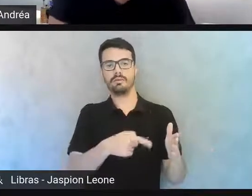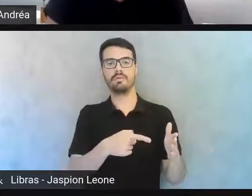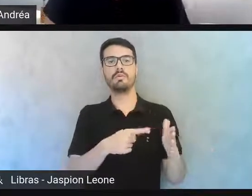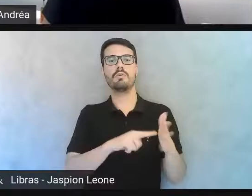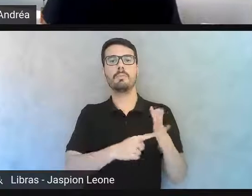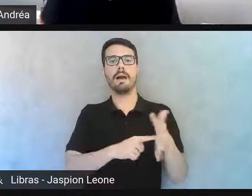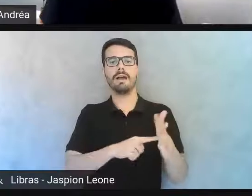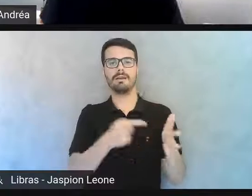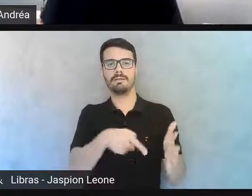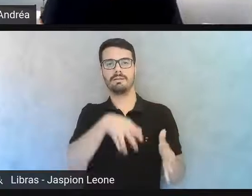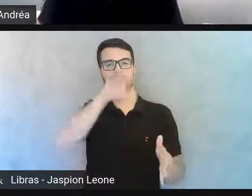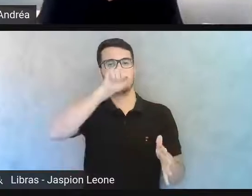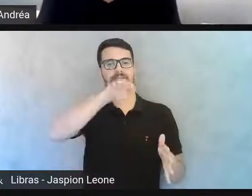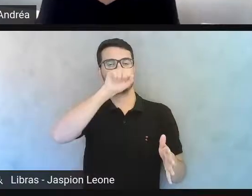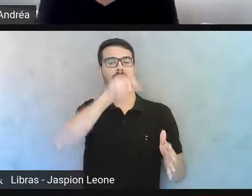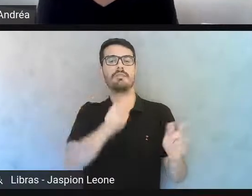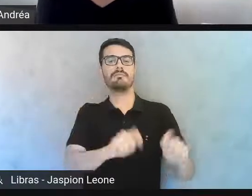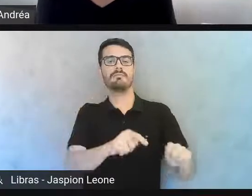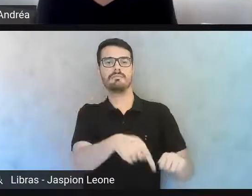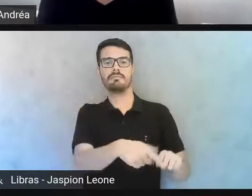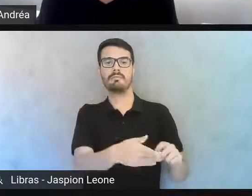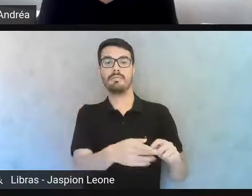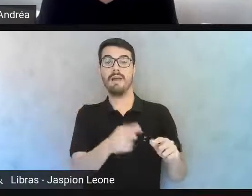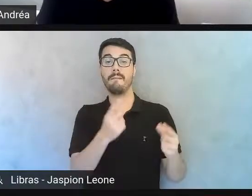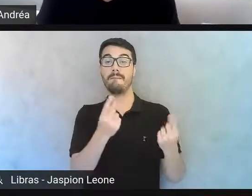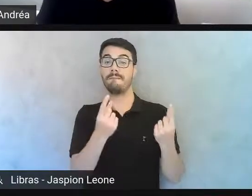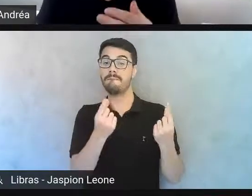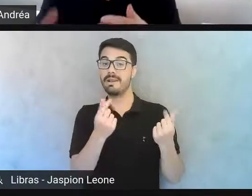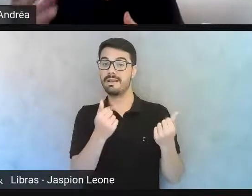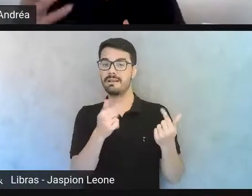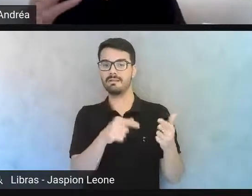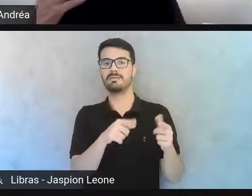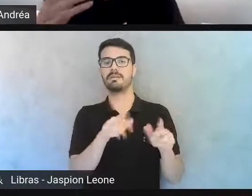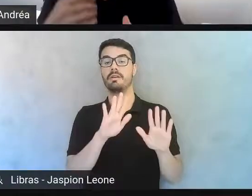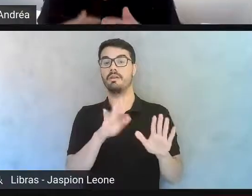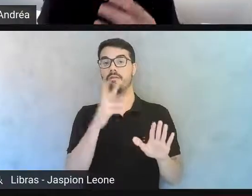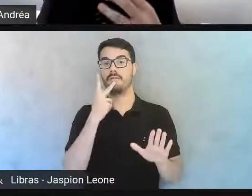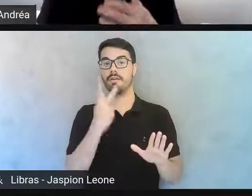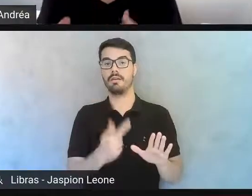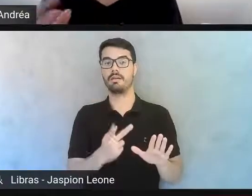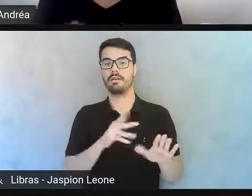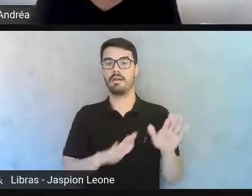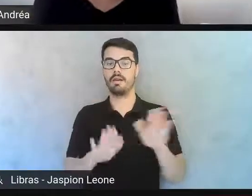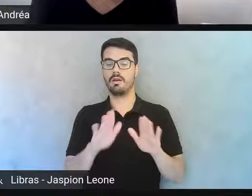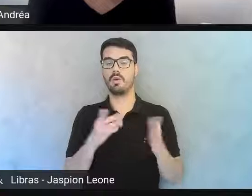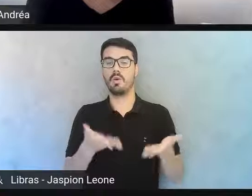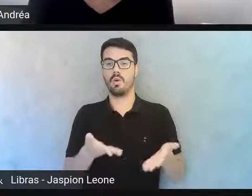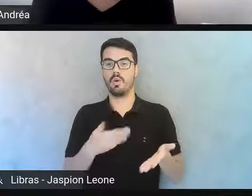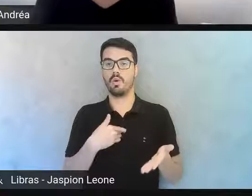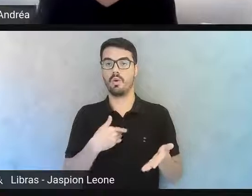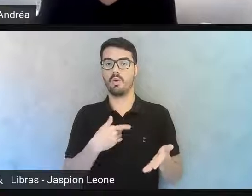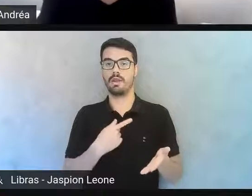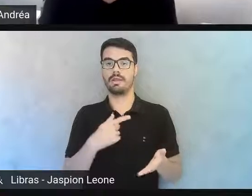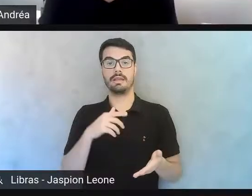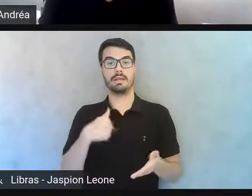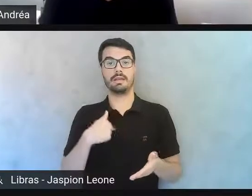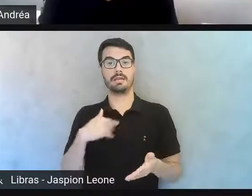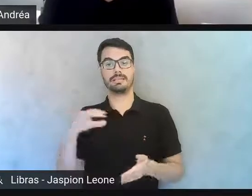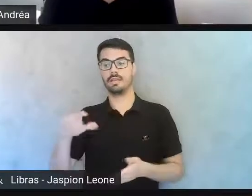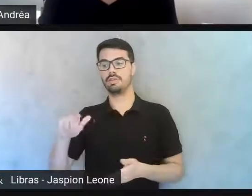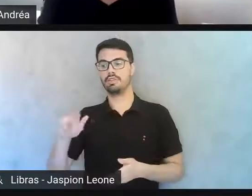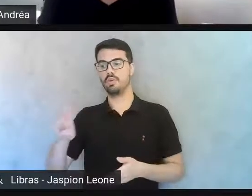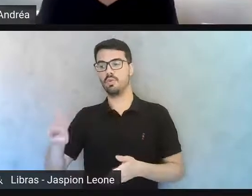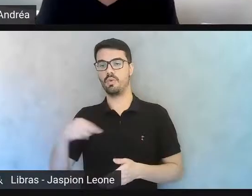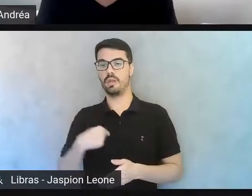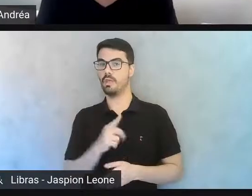respirador. Então, assim, essa questão de preço, eu acho que eu estou falando se eu fosse algo de controle, eu não sou. Tem que ser